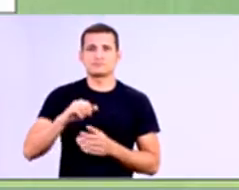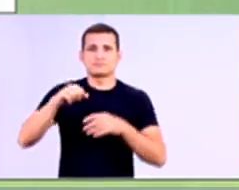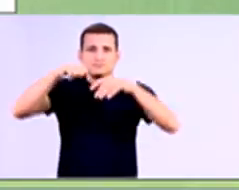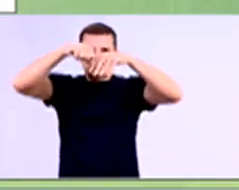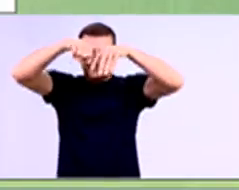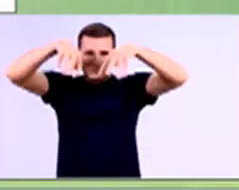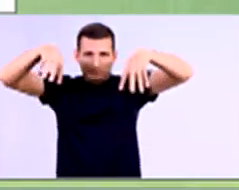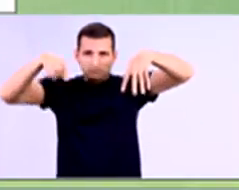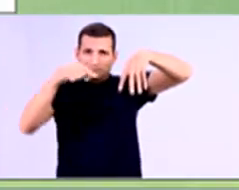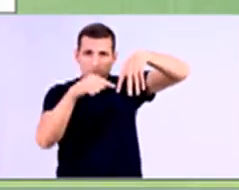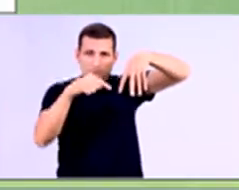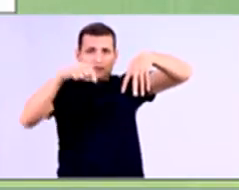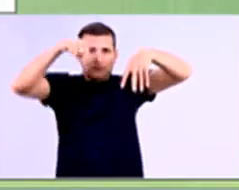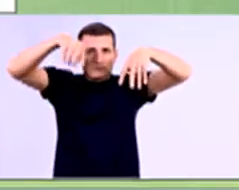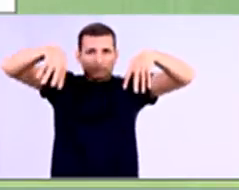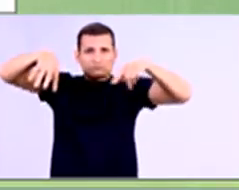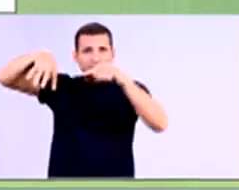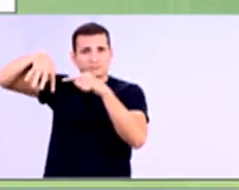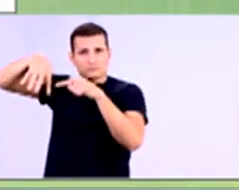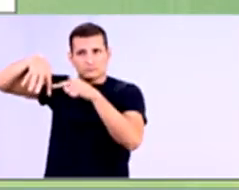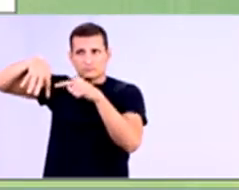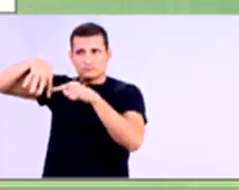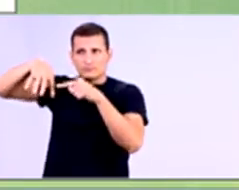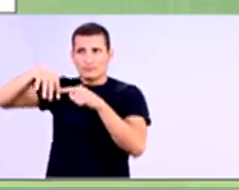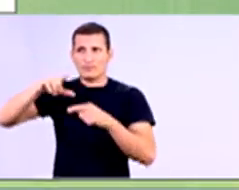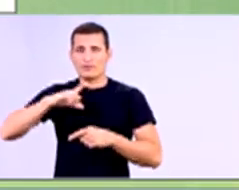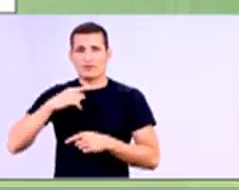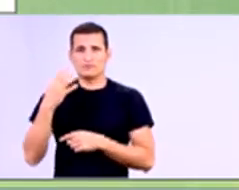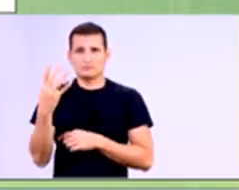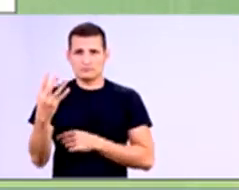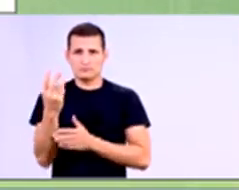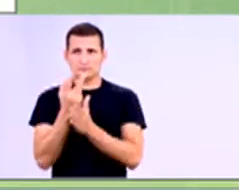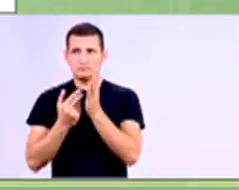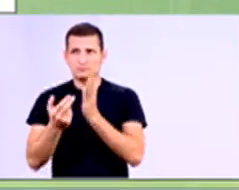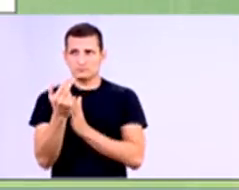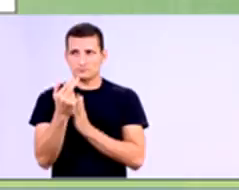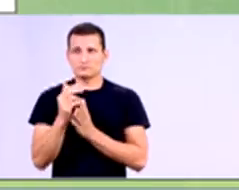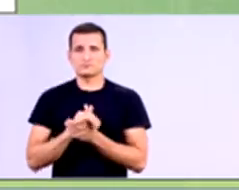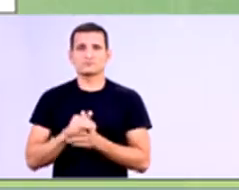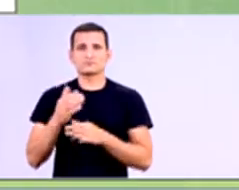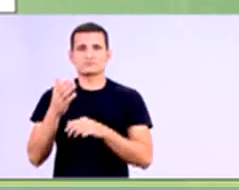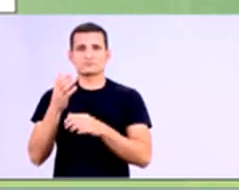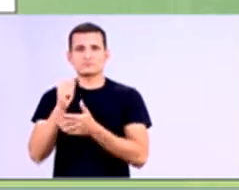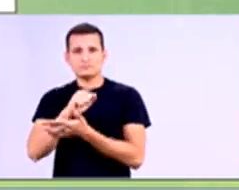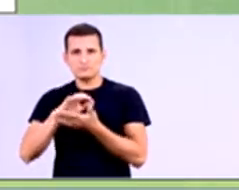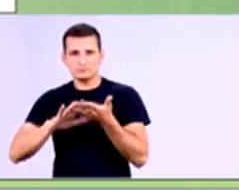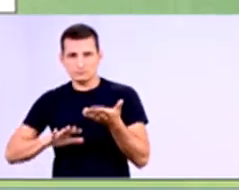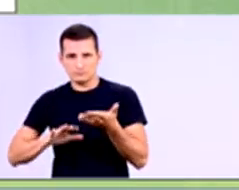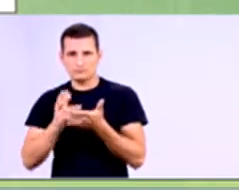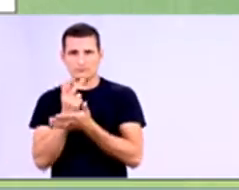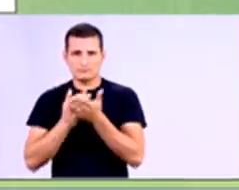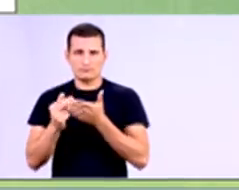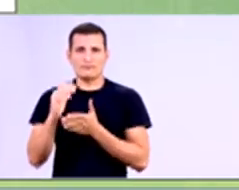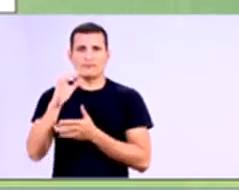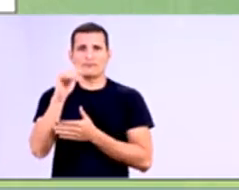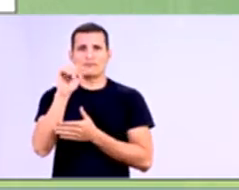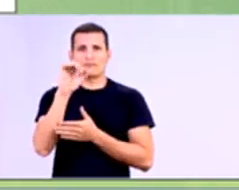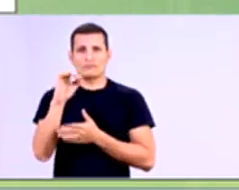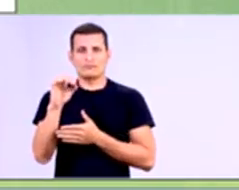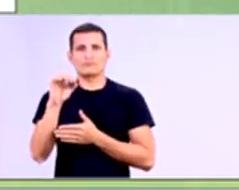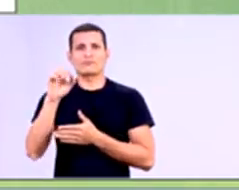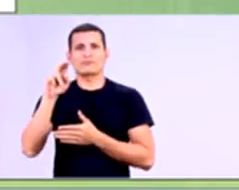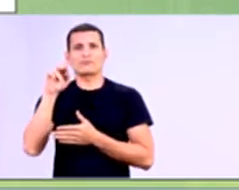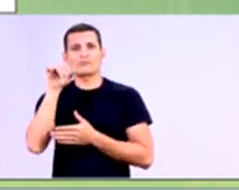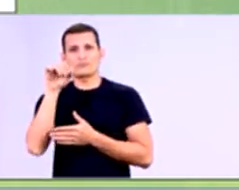de diagramas comportamentais, nós temos 4 diagramas, que é o diagrama de atividades, diagrama de caso de uso